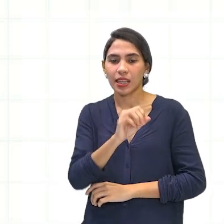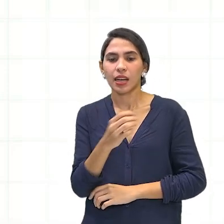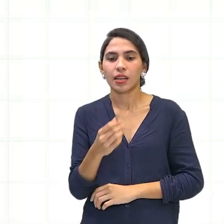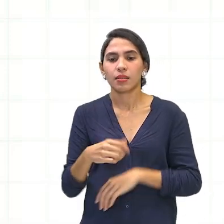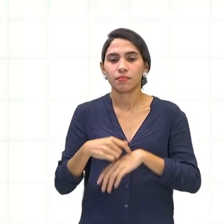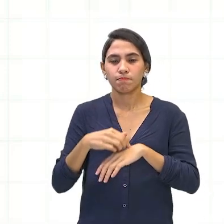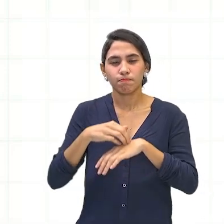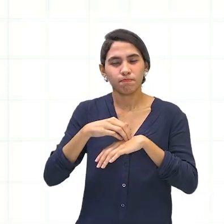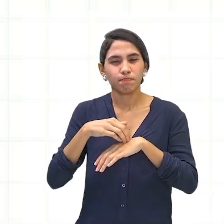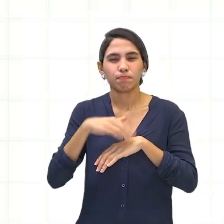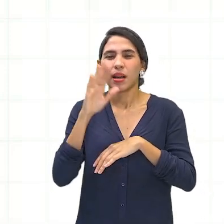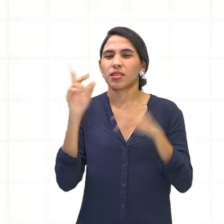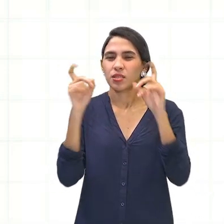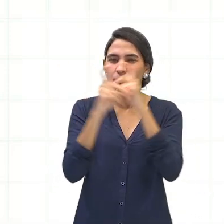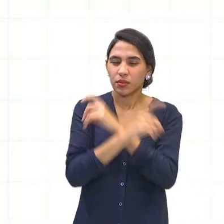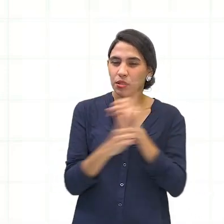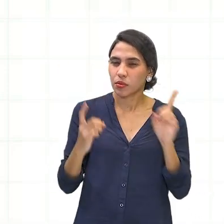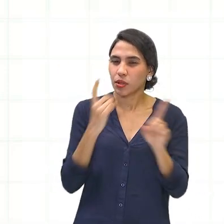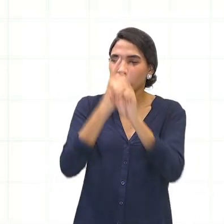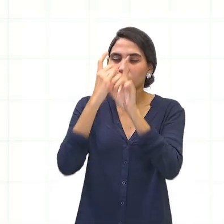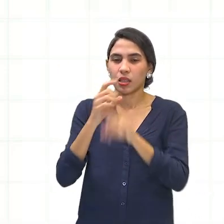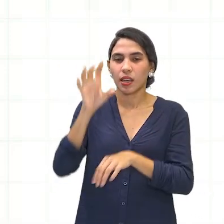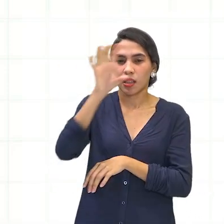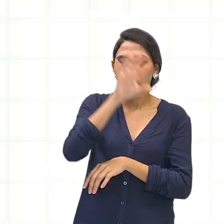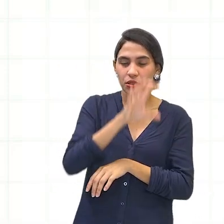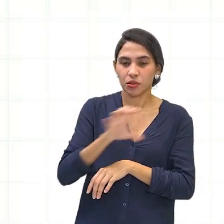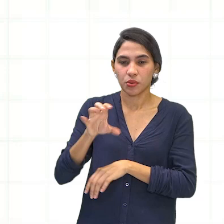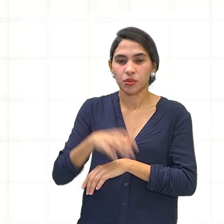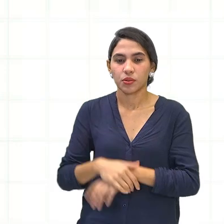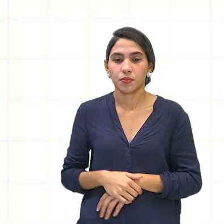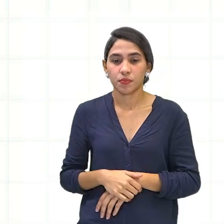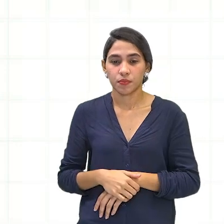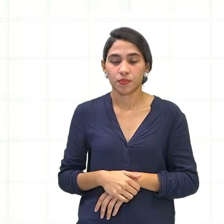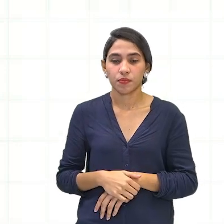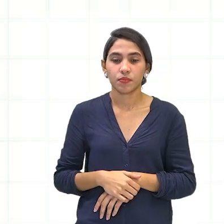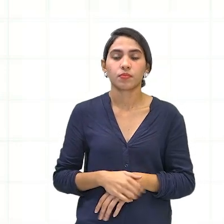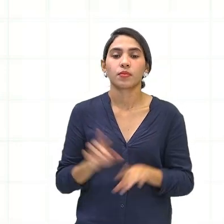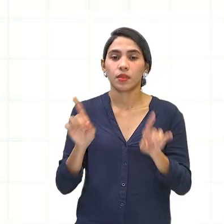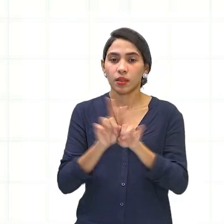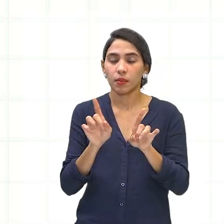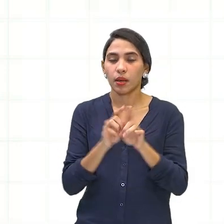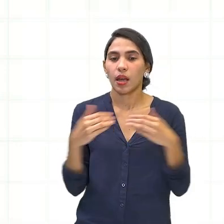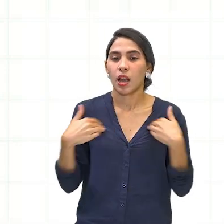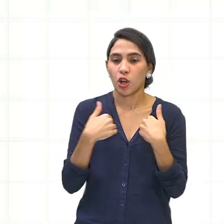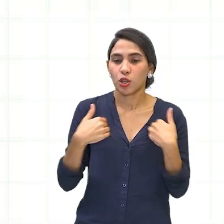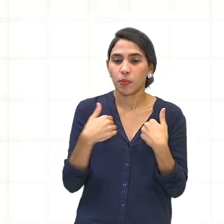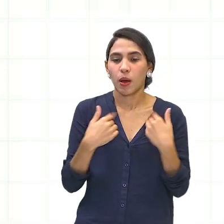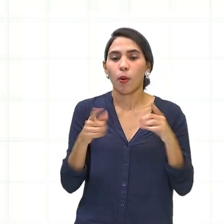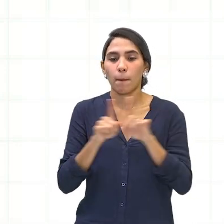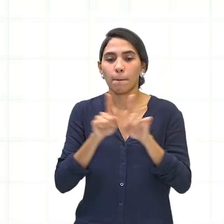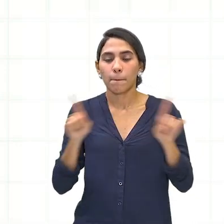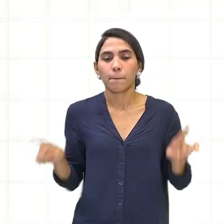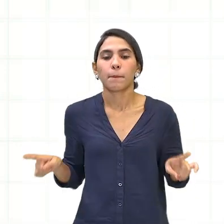né? A gente não vai encontrar em todas as regiões, certo? E é um réptil também mais